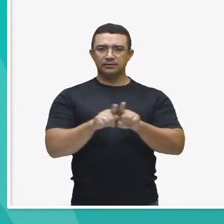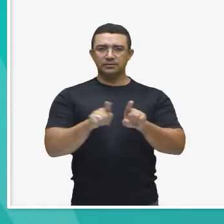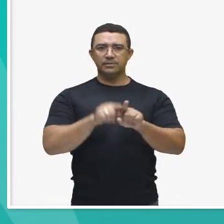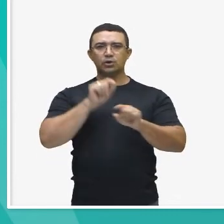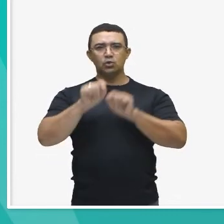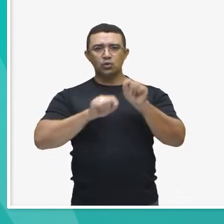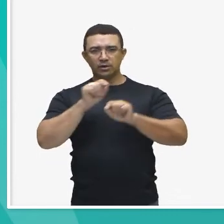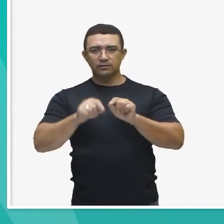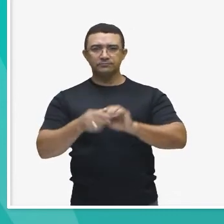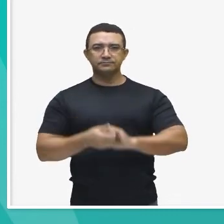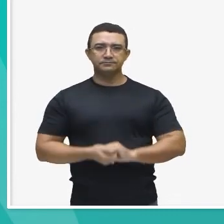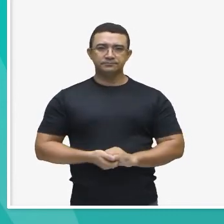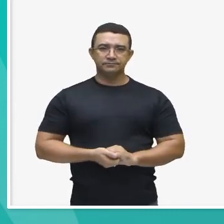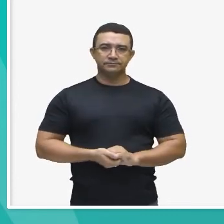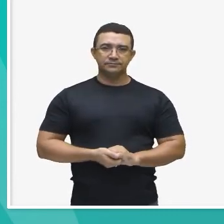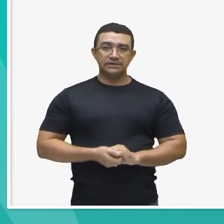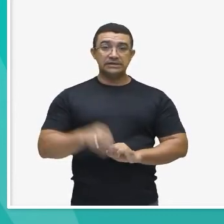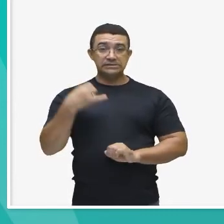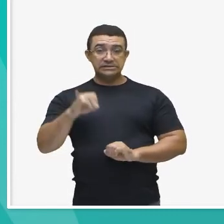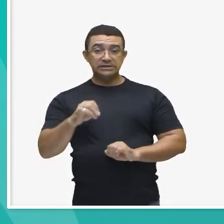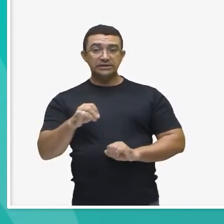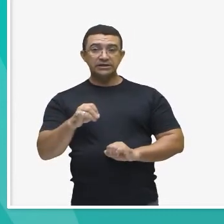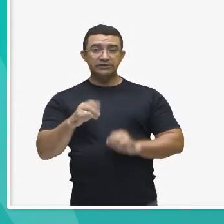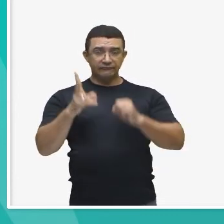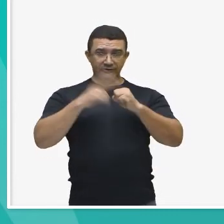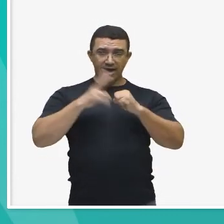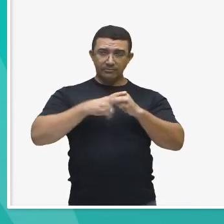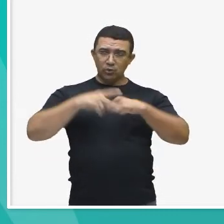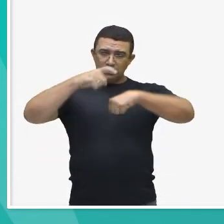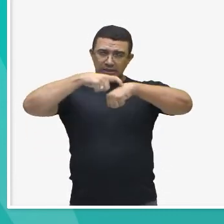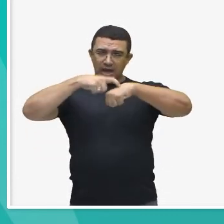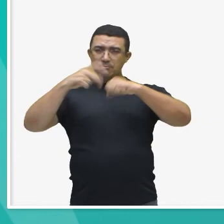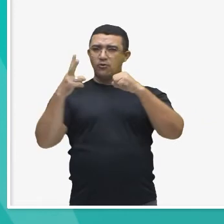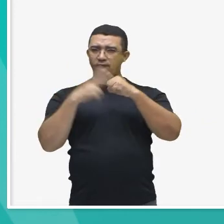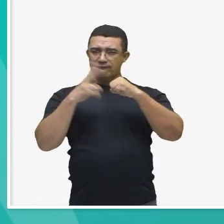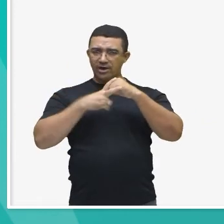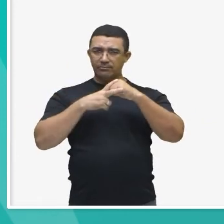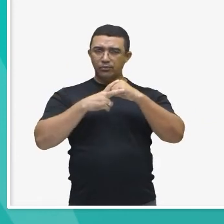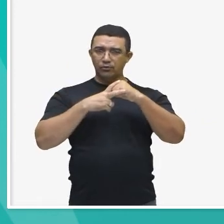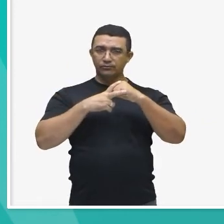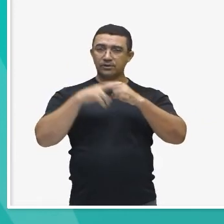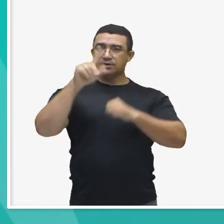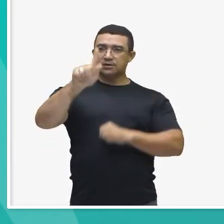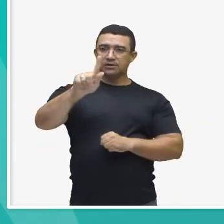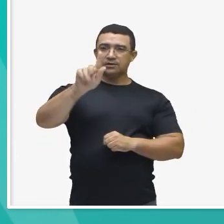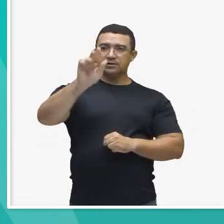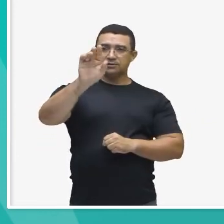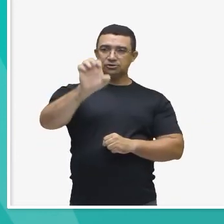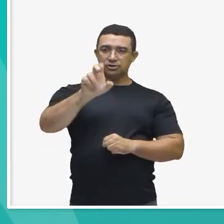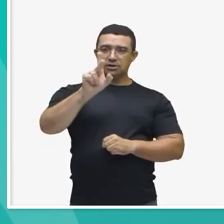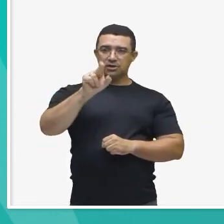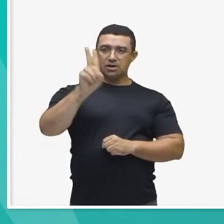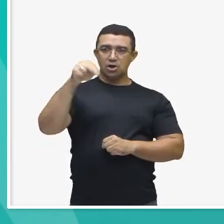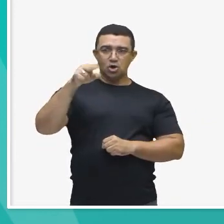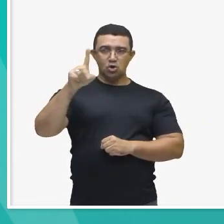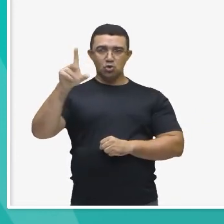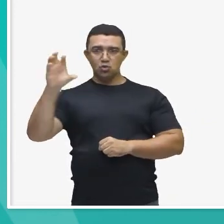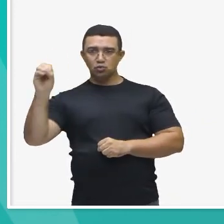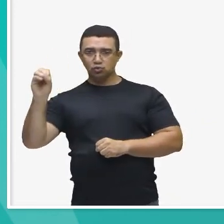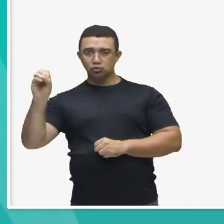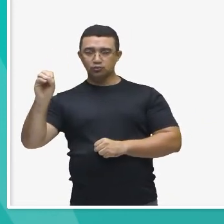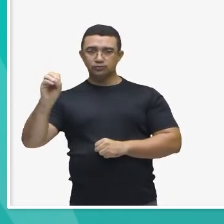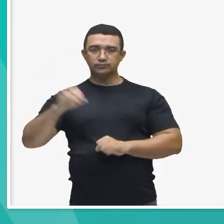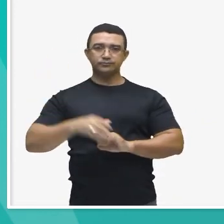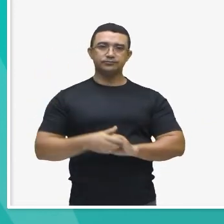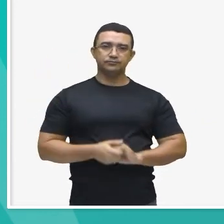o verbo estiver no gerúndio, sem a preposição em, sem a preposição em.